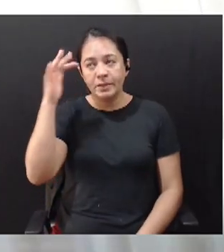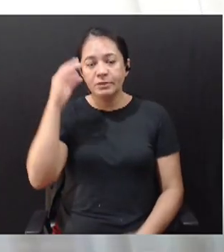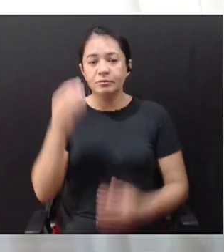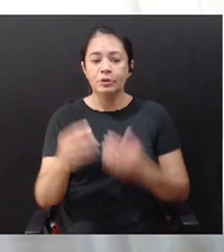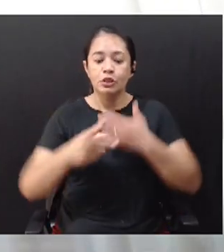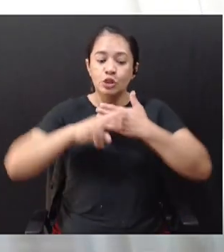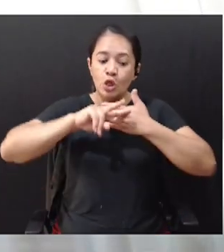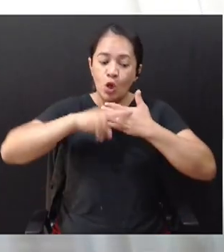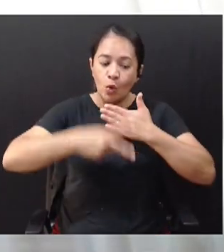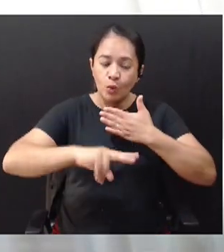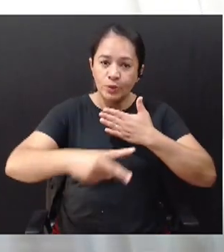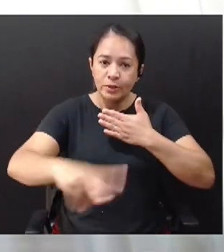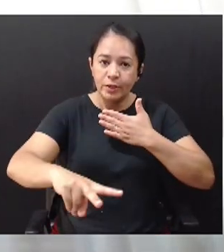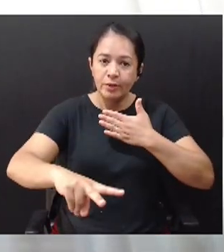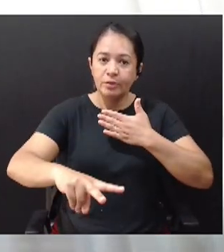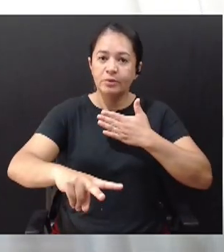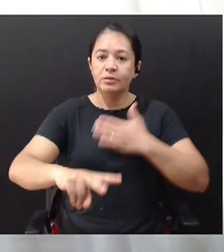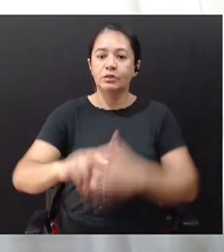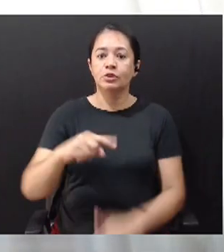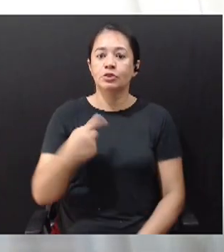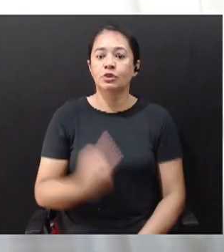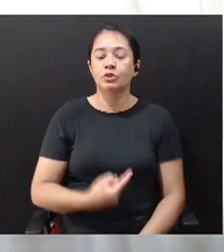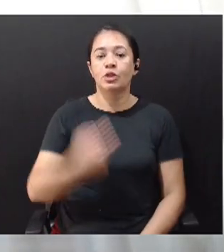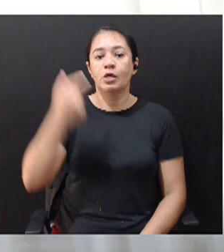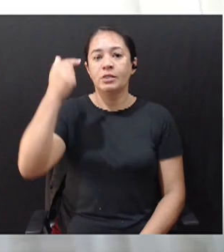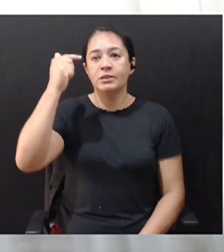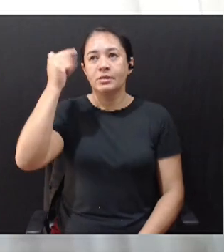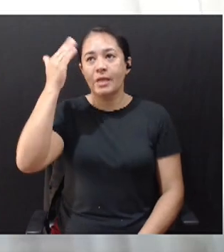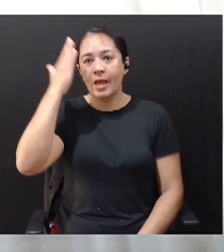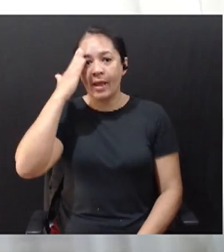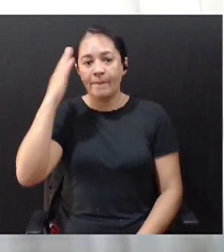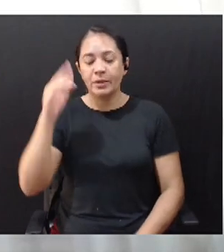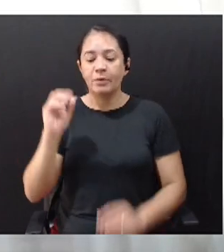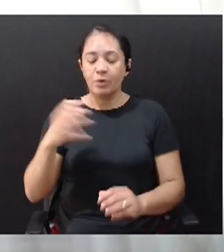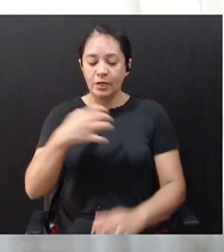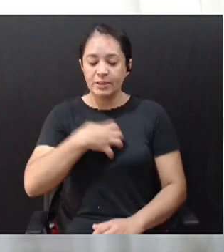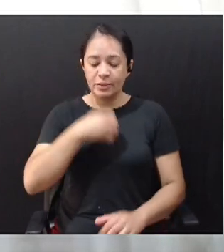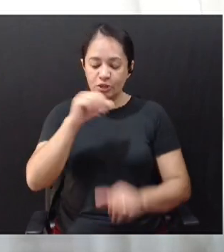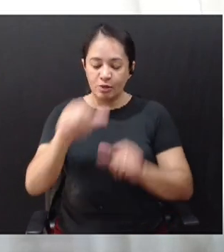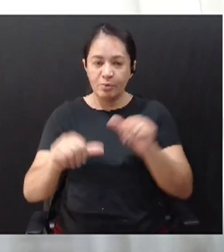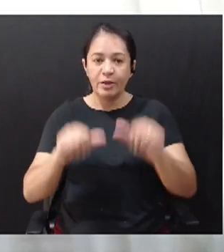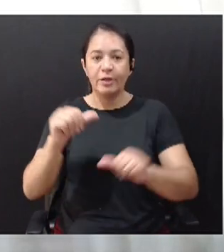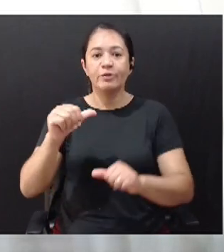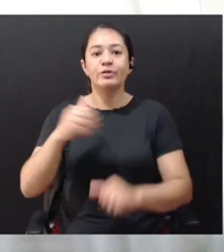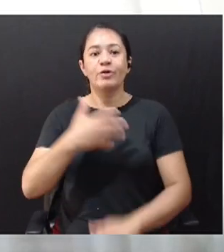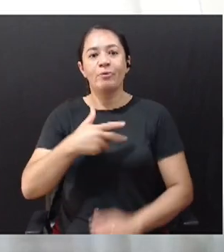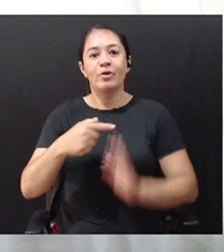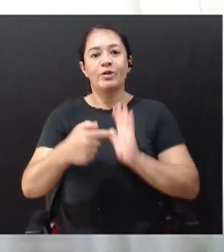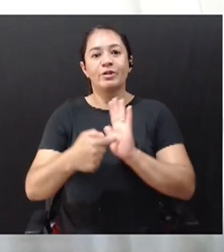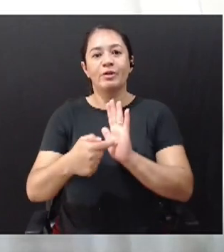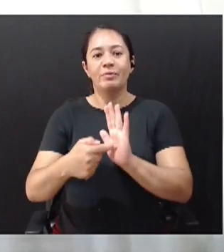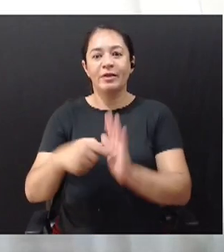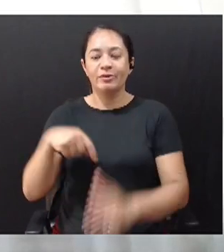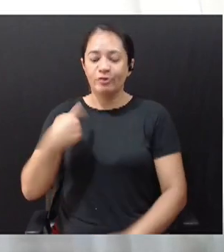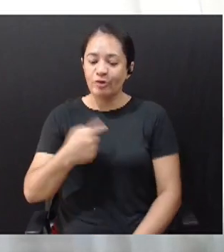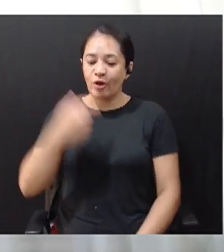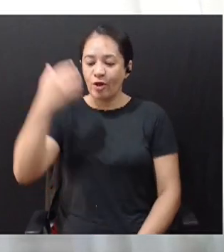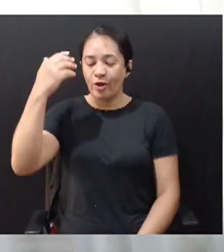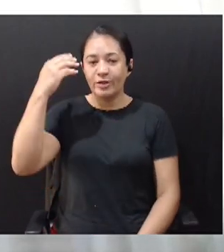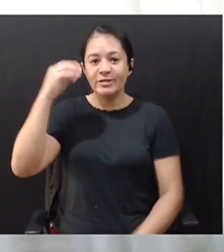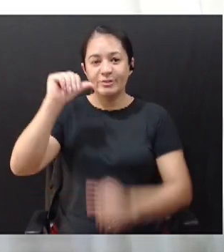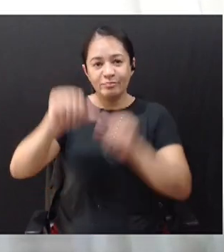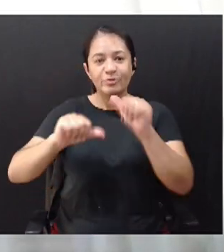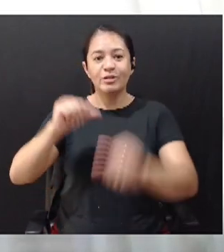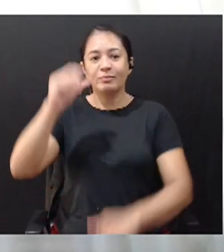consequentemente, aprendemos a mudar sentimentos e comportamentos. E uma outra coisa que é muito importante, que